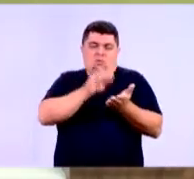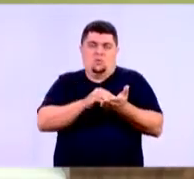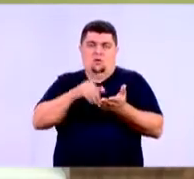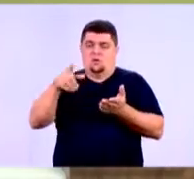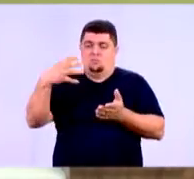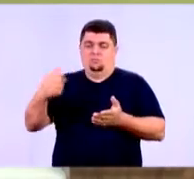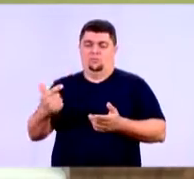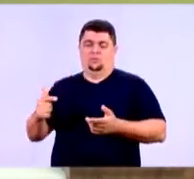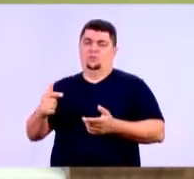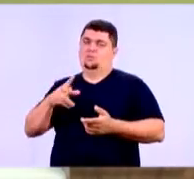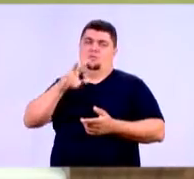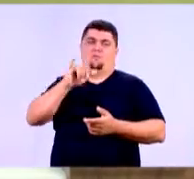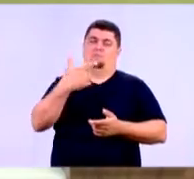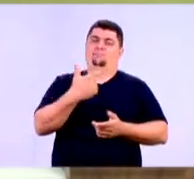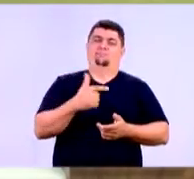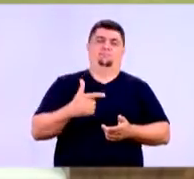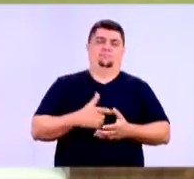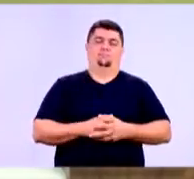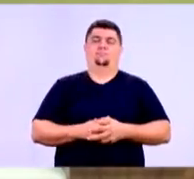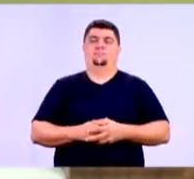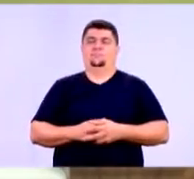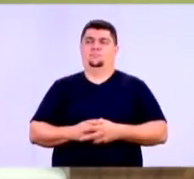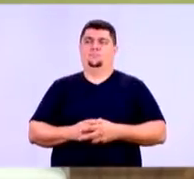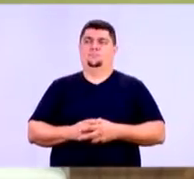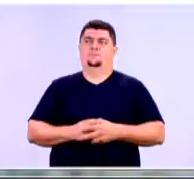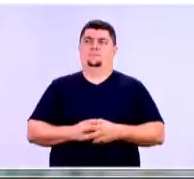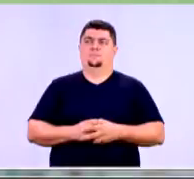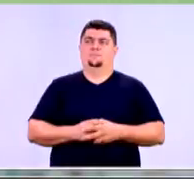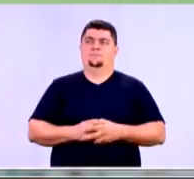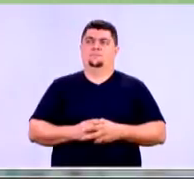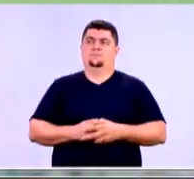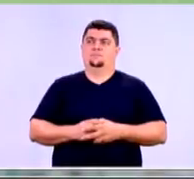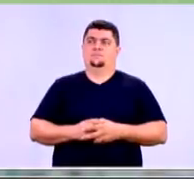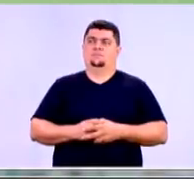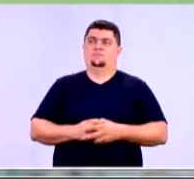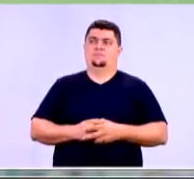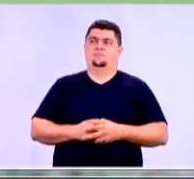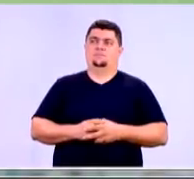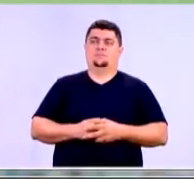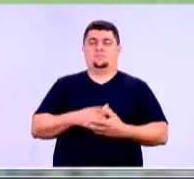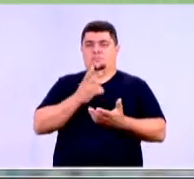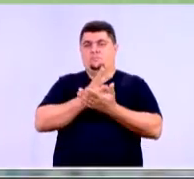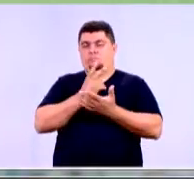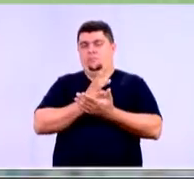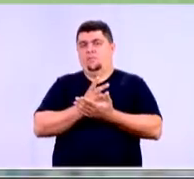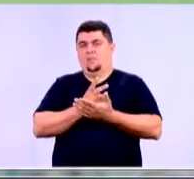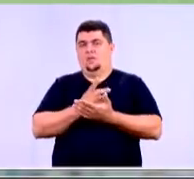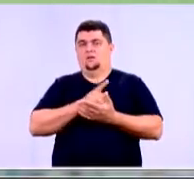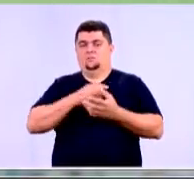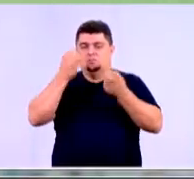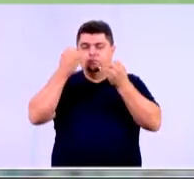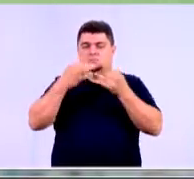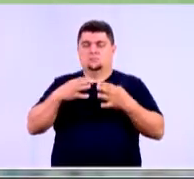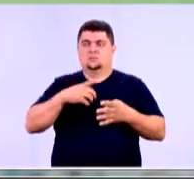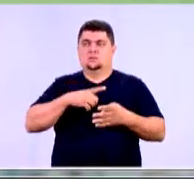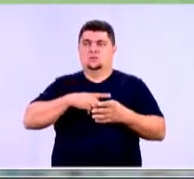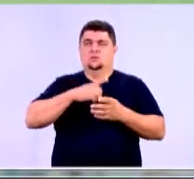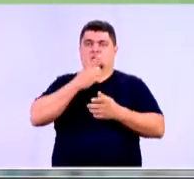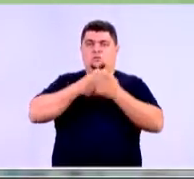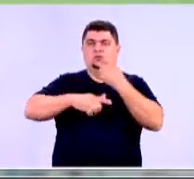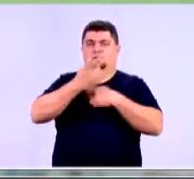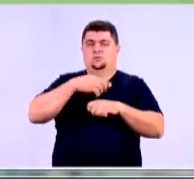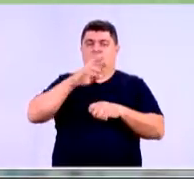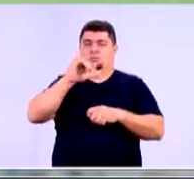concorde, com certeza isso não vai funcionar. Isso. Continuando, falamos então que na gestão de risco